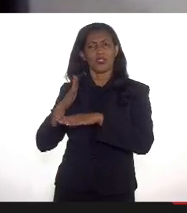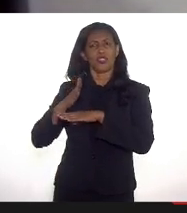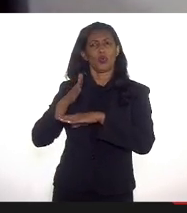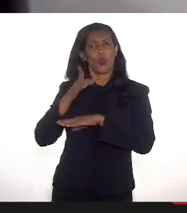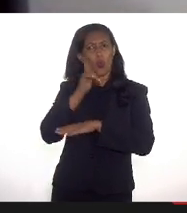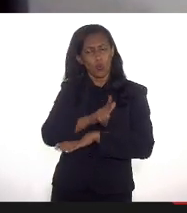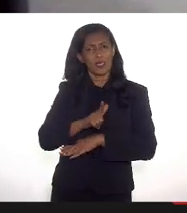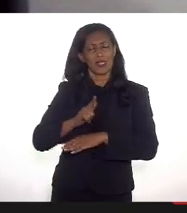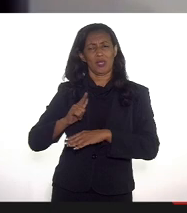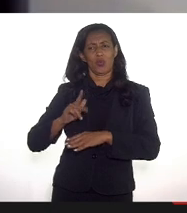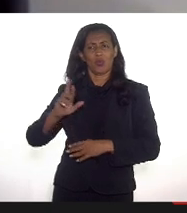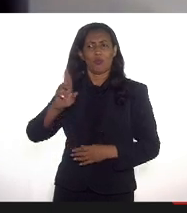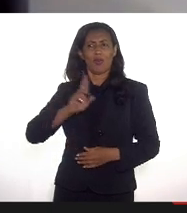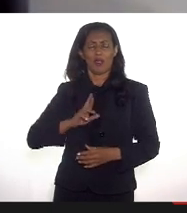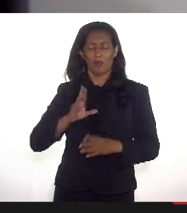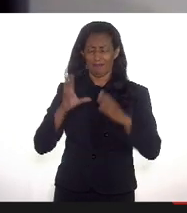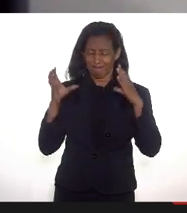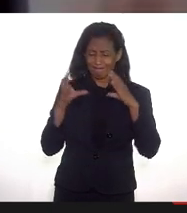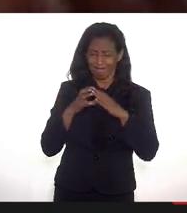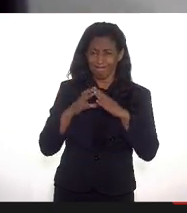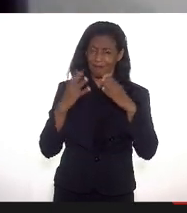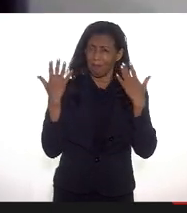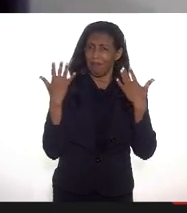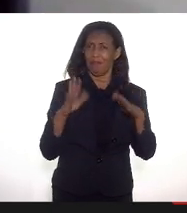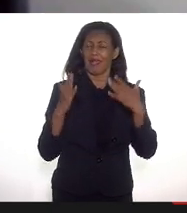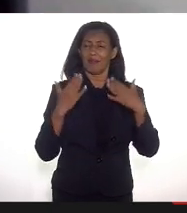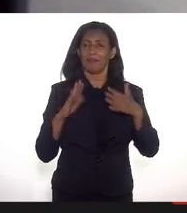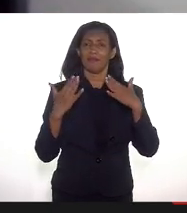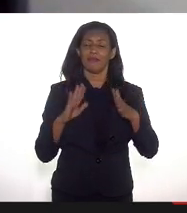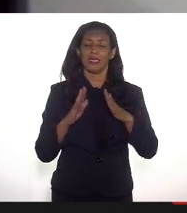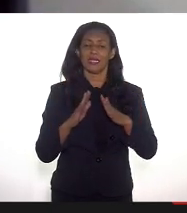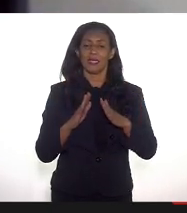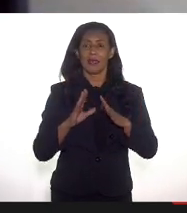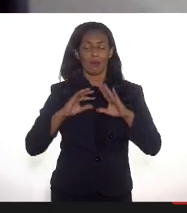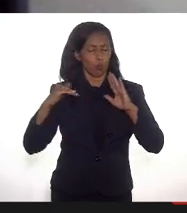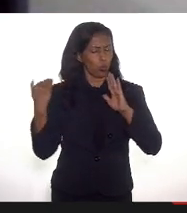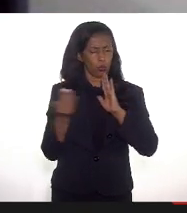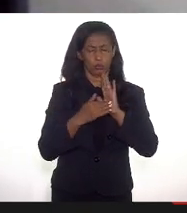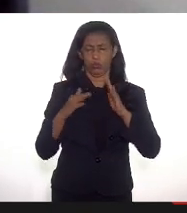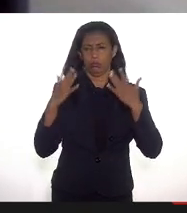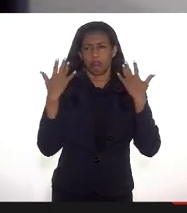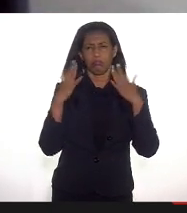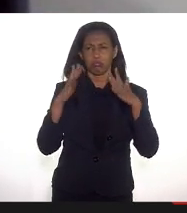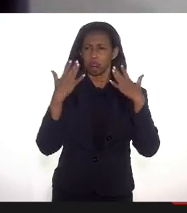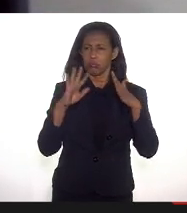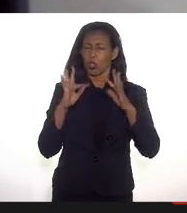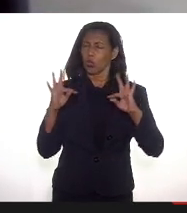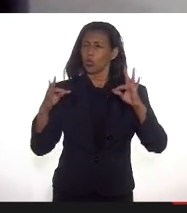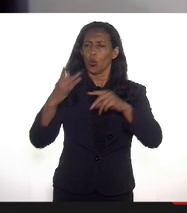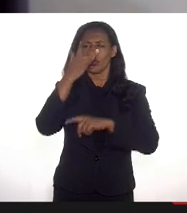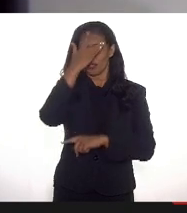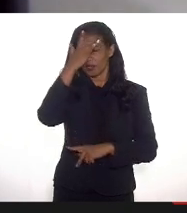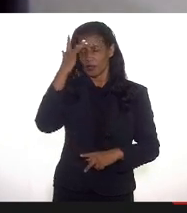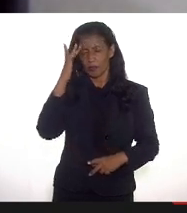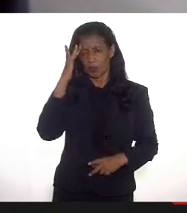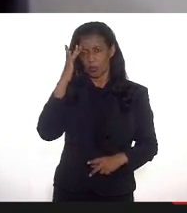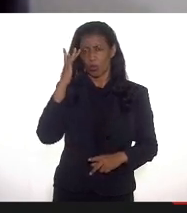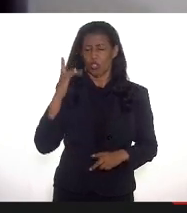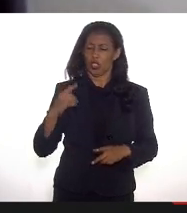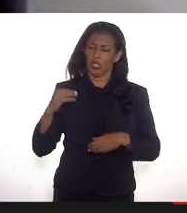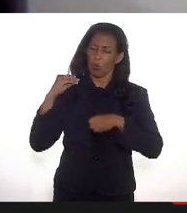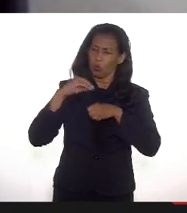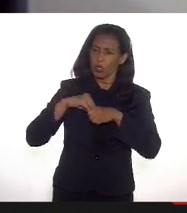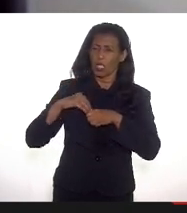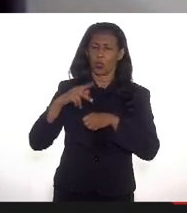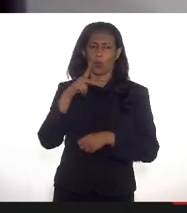muito, a equipe está de parabéns, mas a equipe inteira todas as pessoas que estão envolvidas nisso,